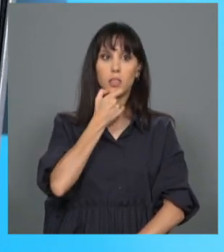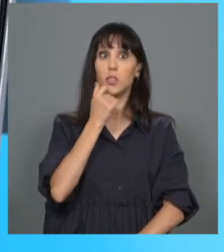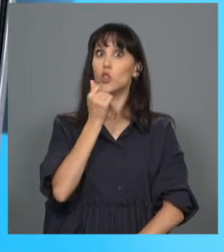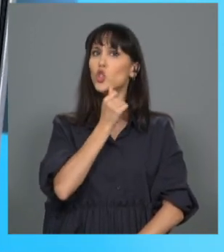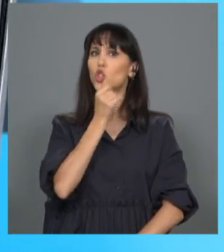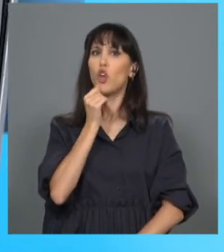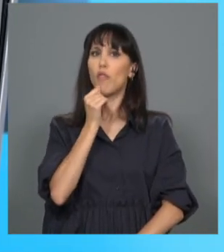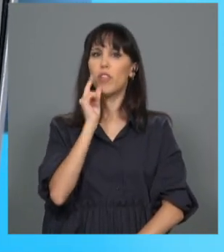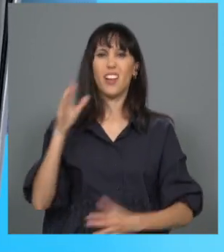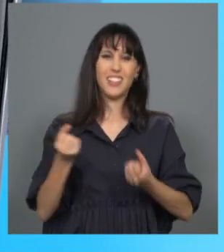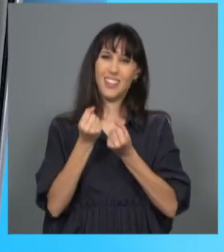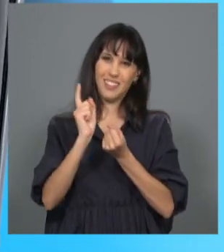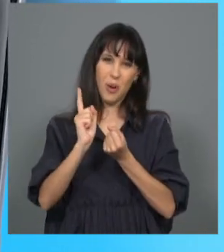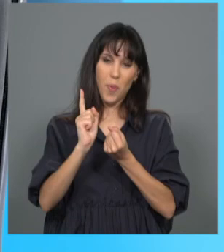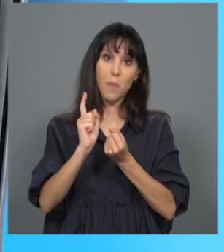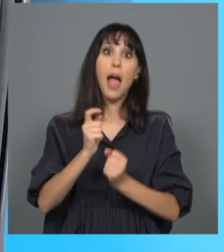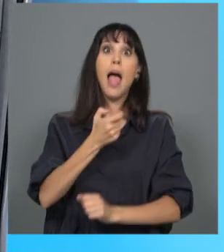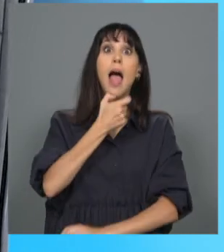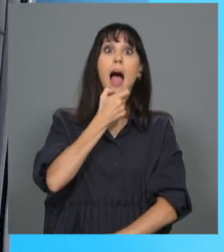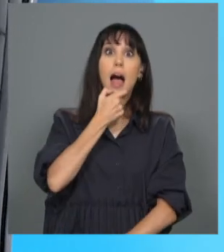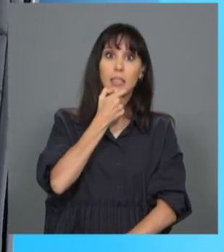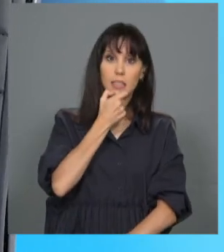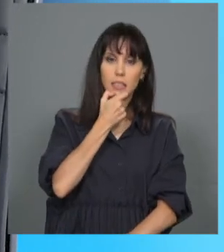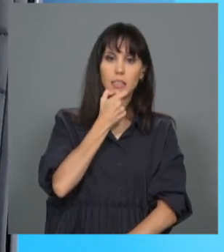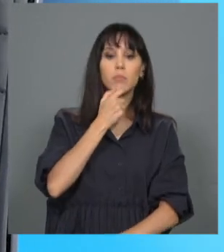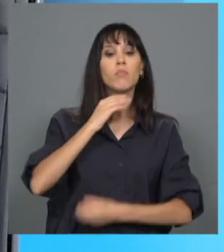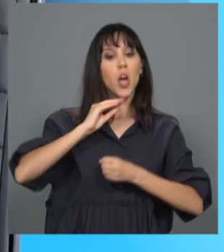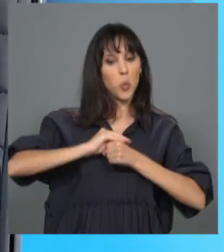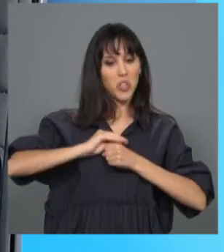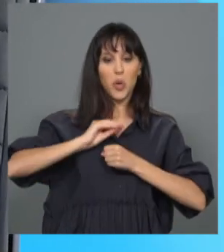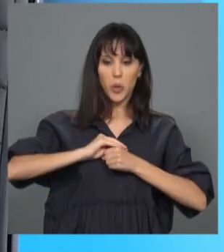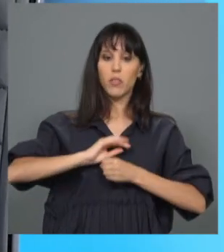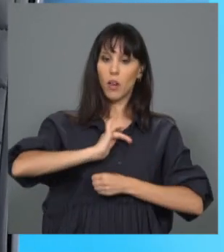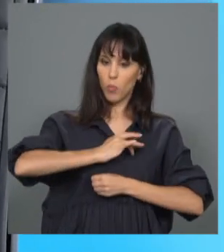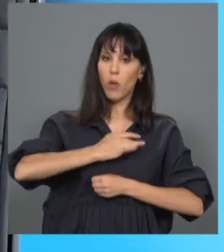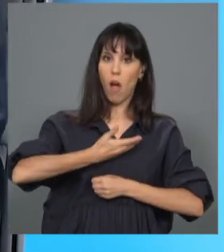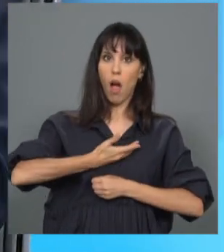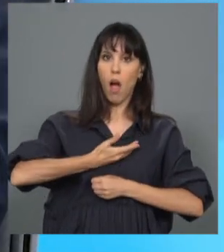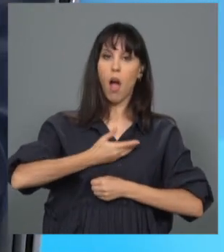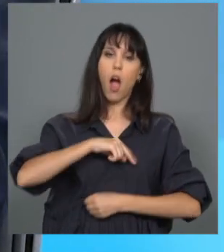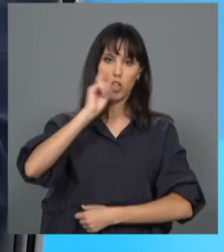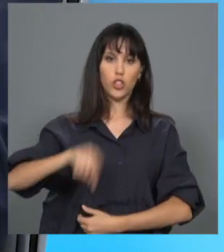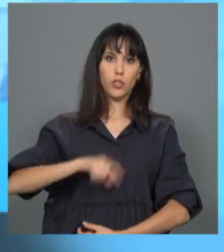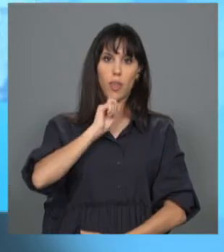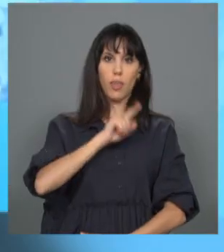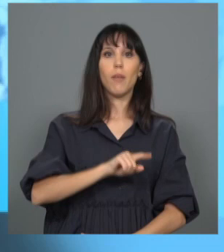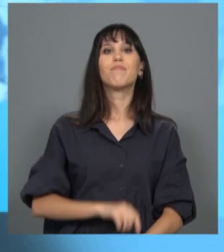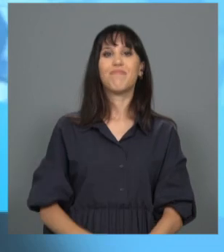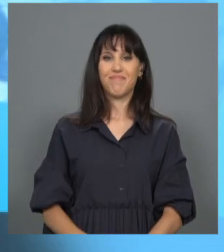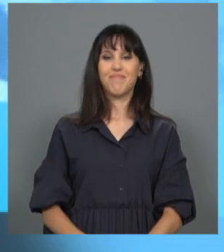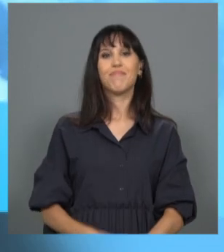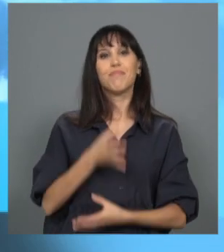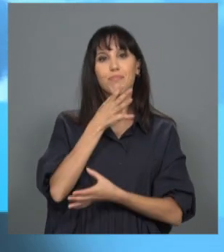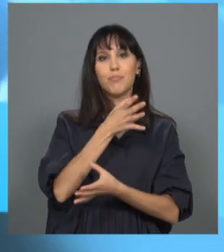si não é salvífico, mas se ele é suportado com amor, então pode tornar-se salvífico. Uma mensagem que